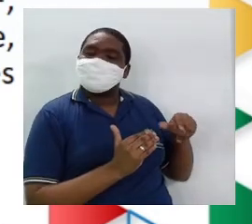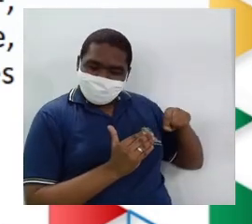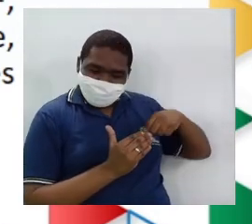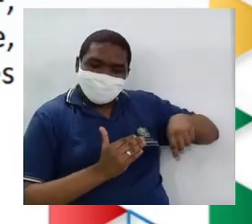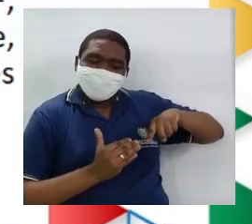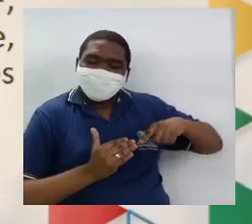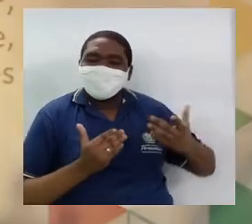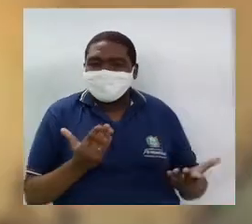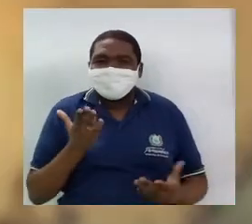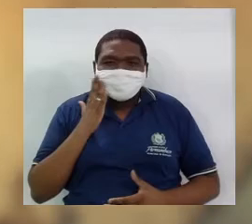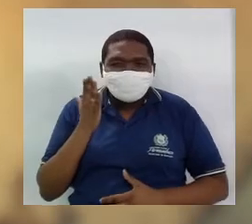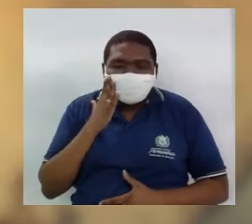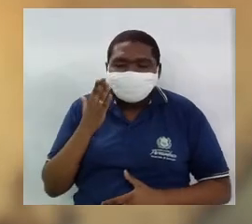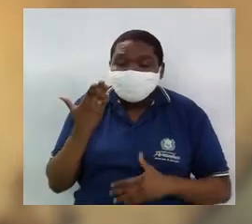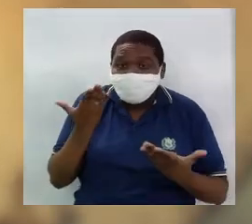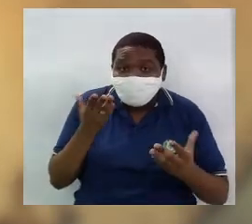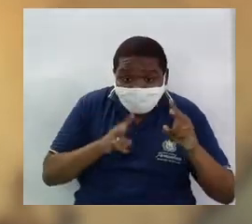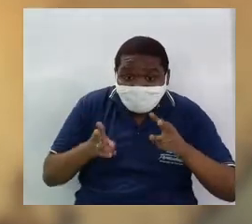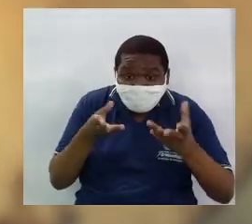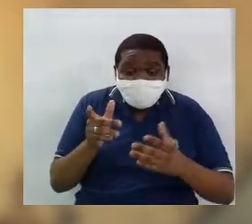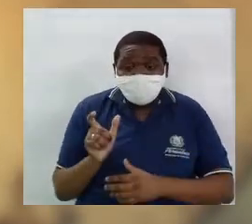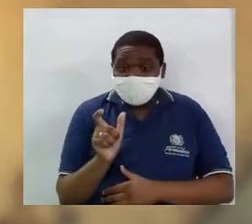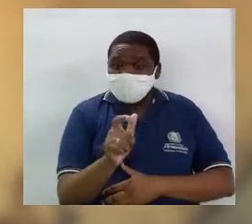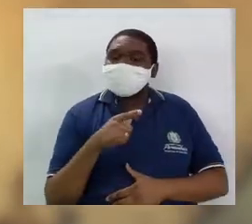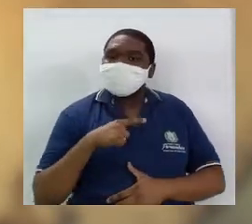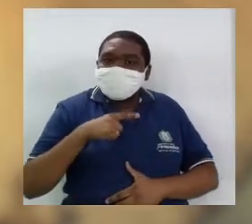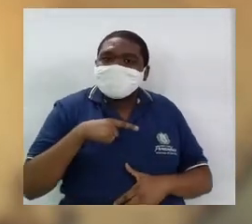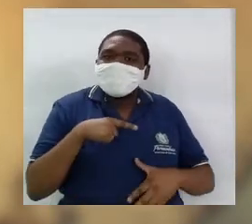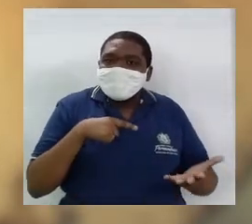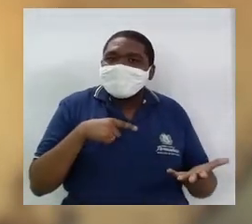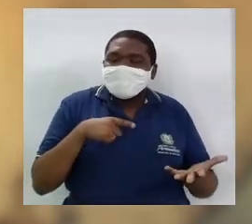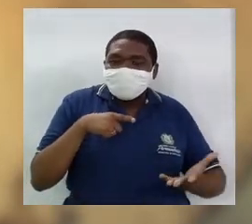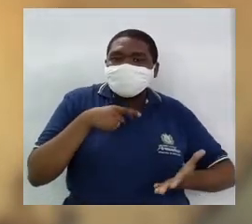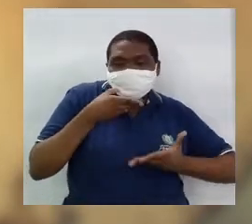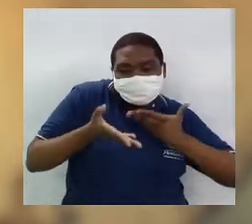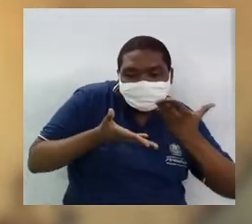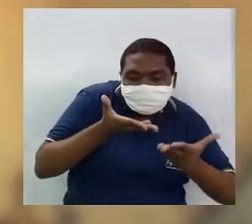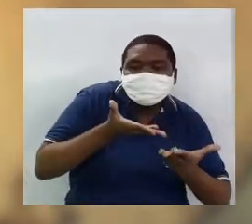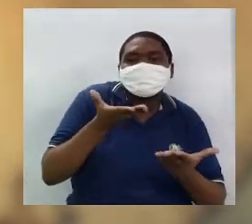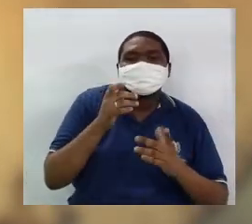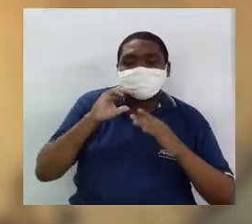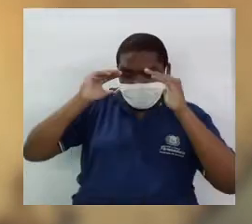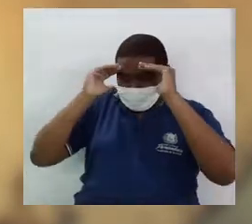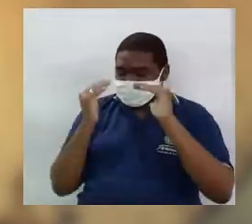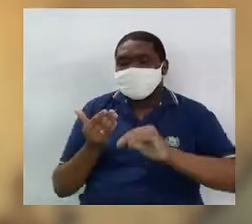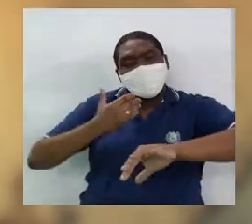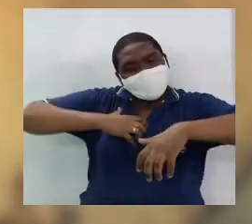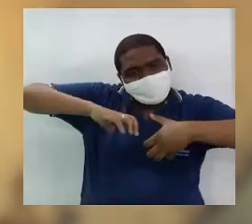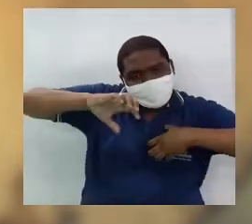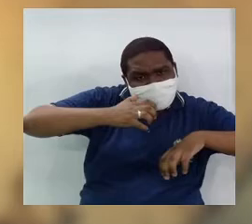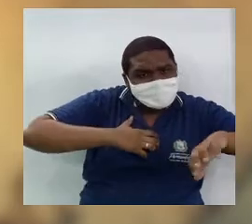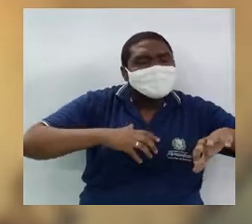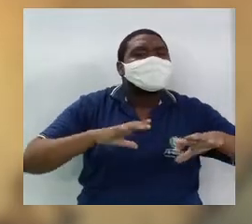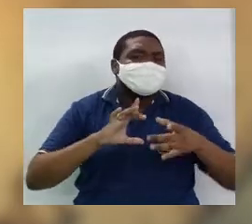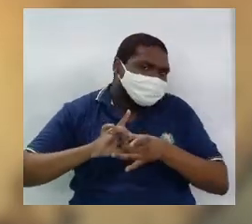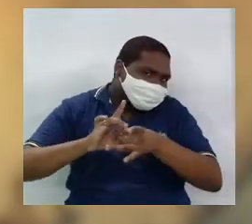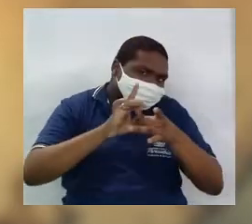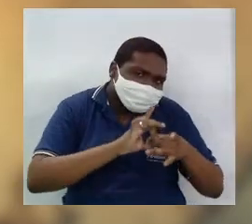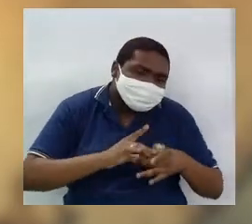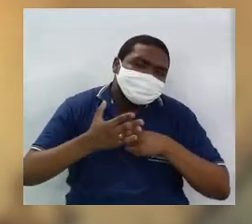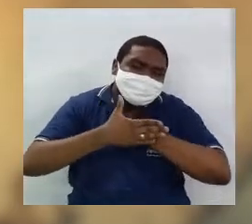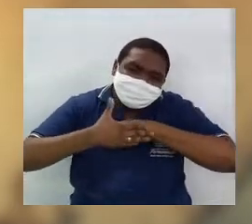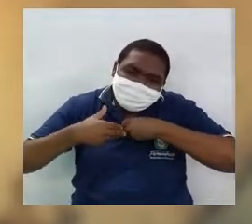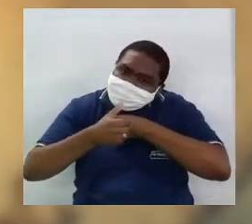Já imaginaram? Vejam só as palavras: solidariedade, respeito mútuo, fraternidade. Essa